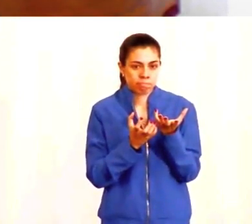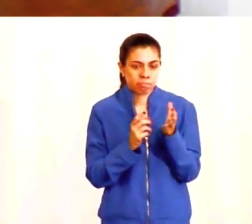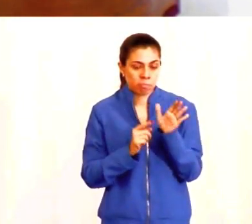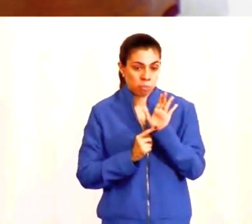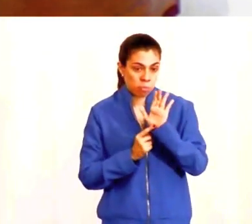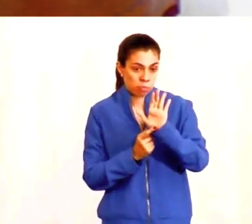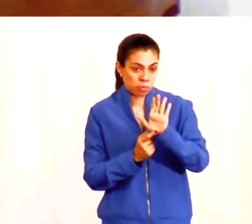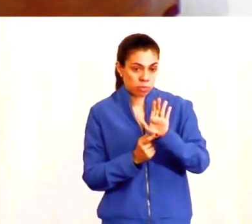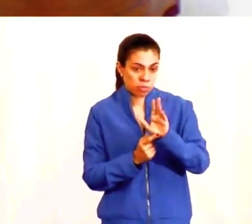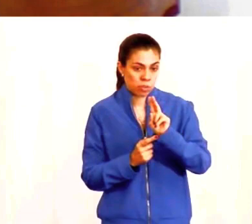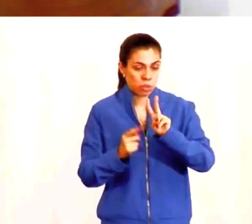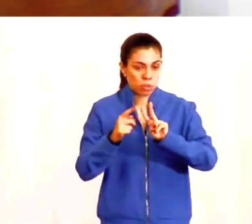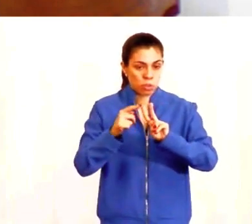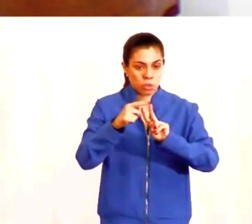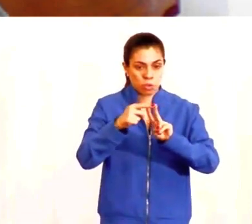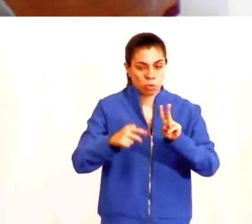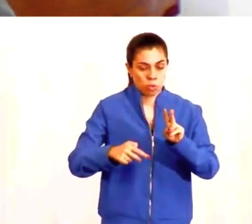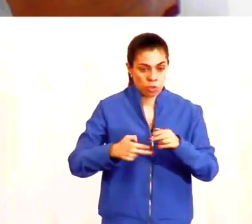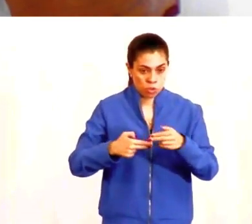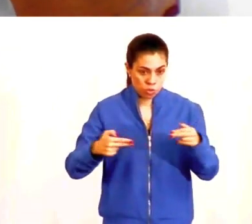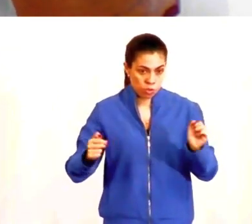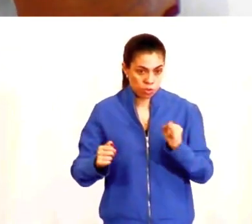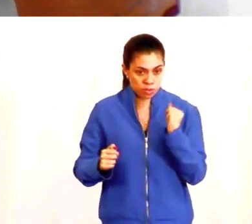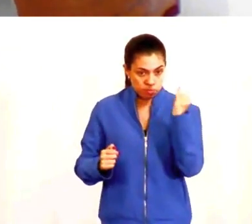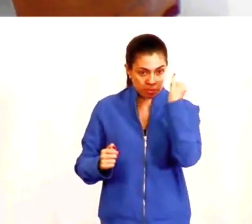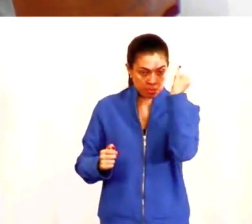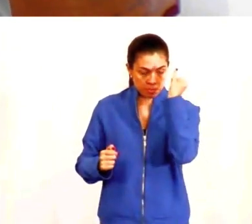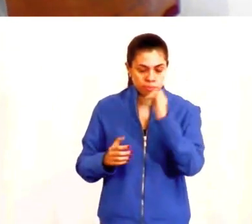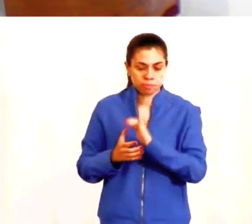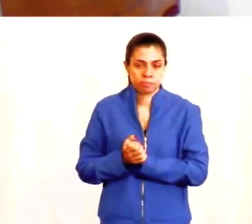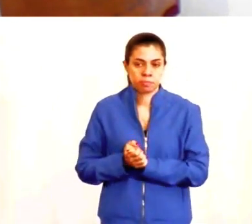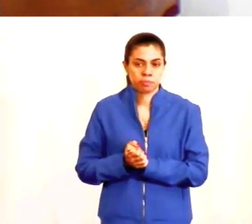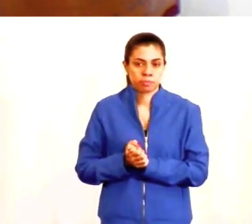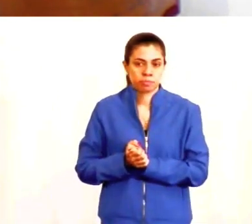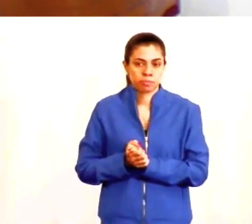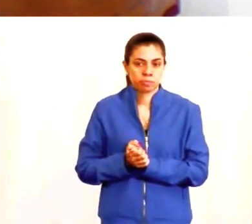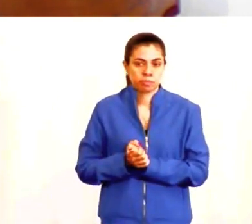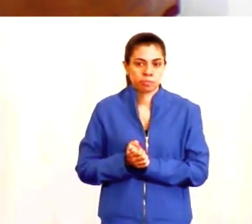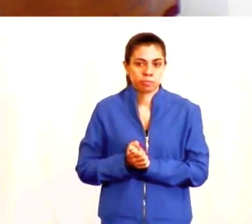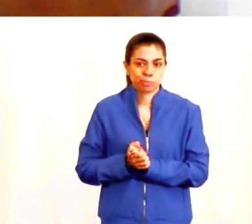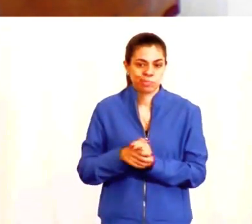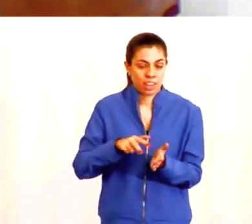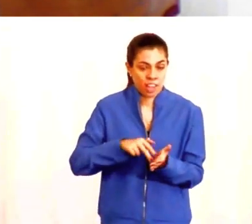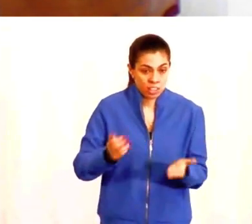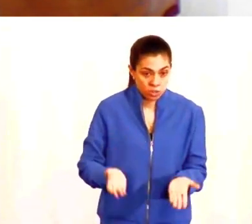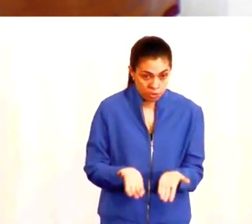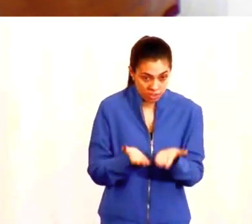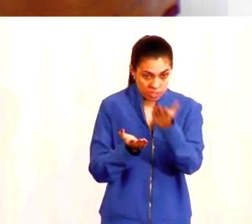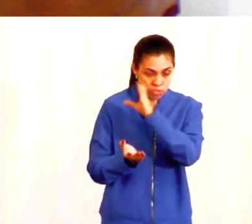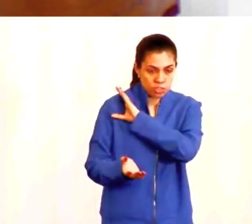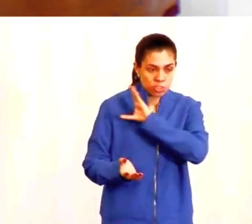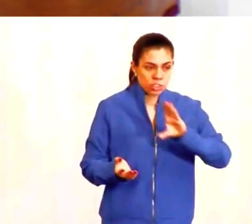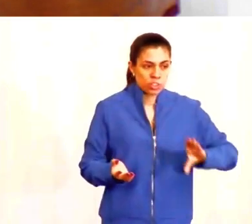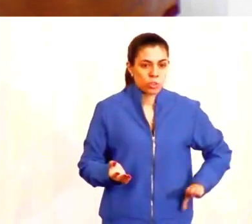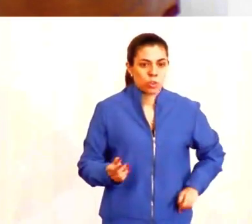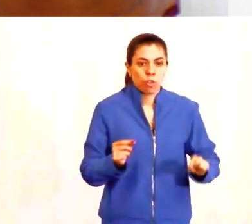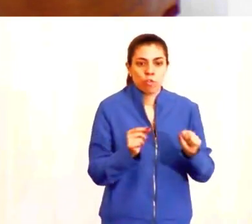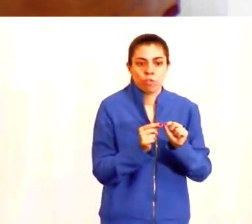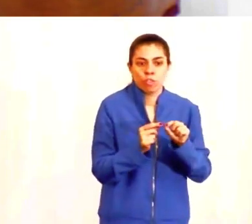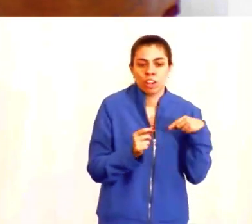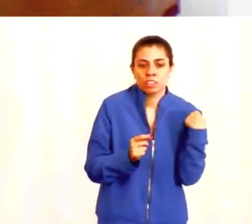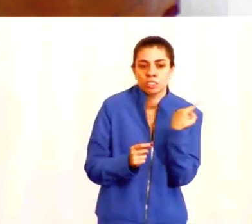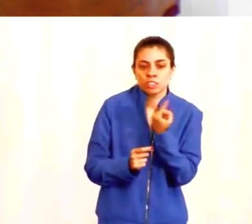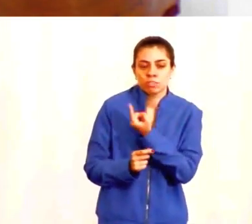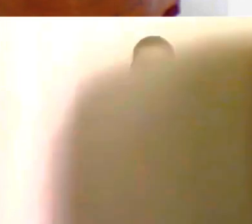Cristo nos leva a uma adoração consciente e que a ressurreição de Cristo nos leva a um